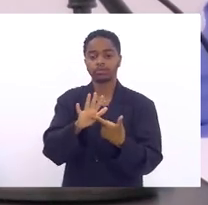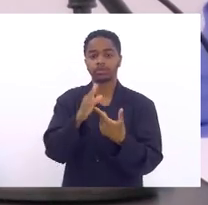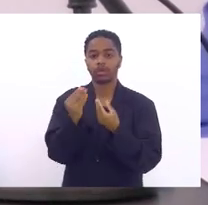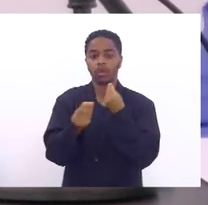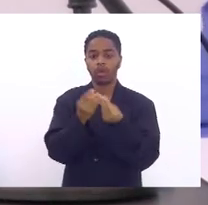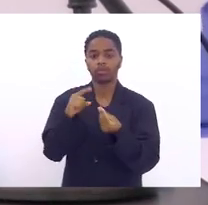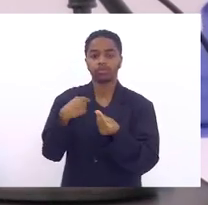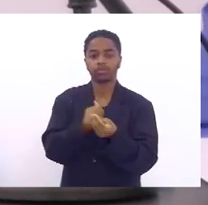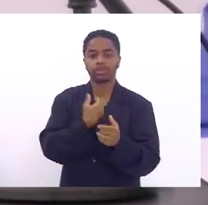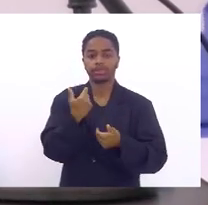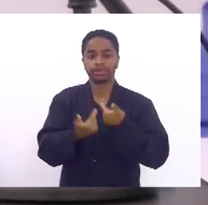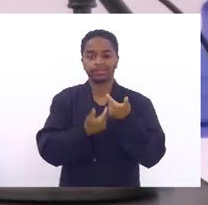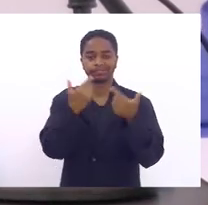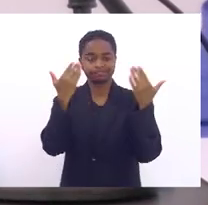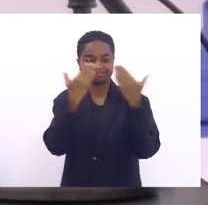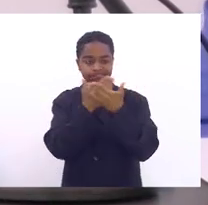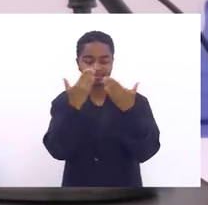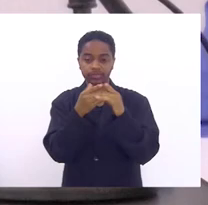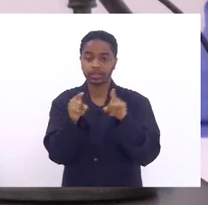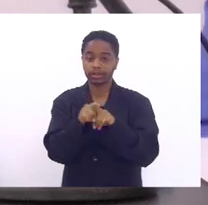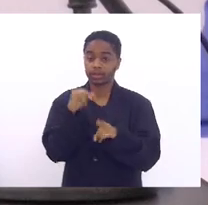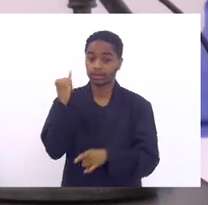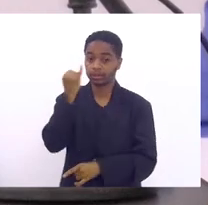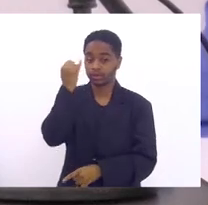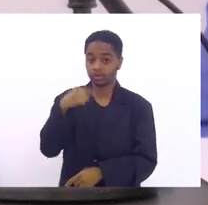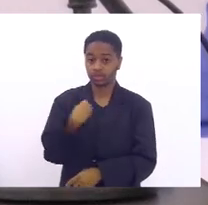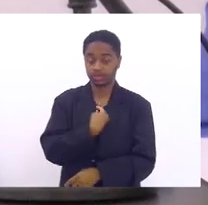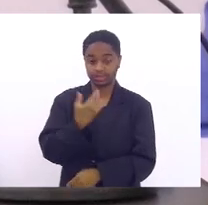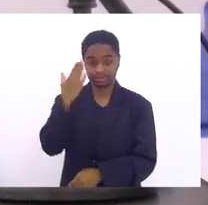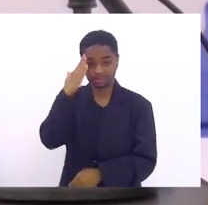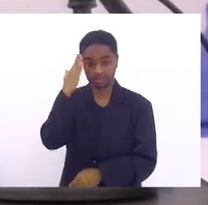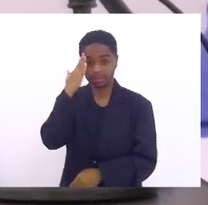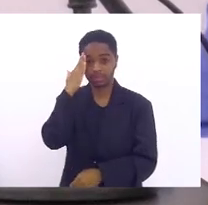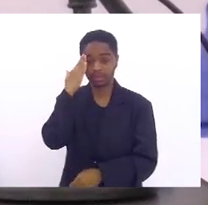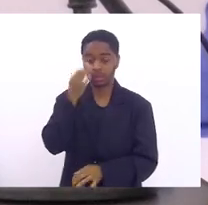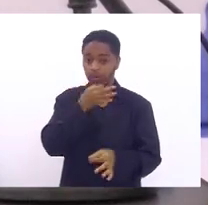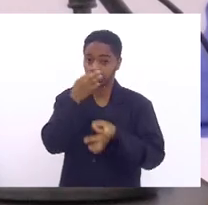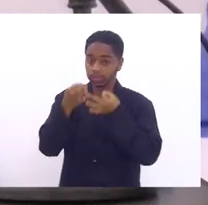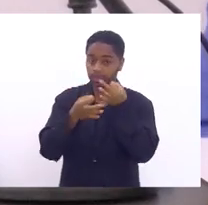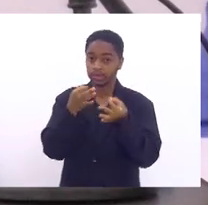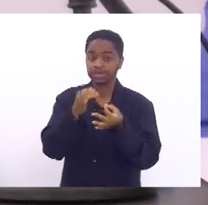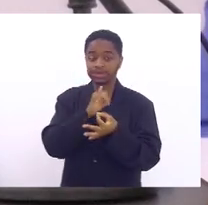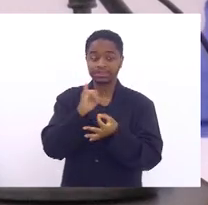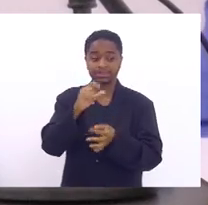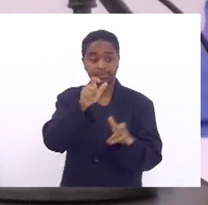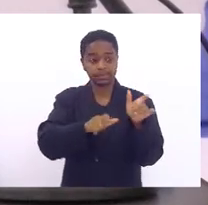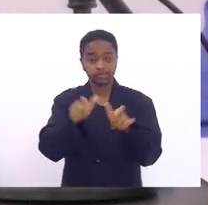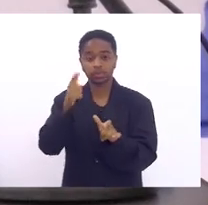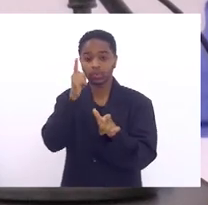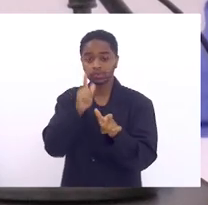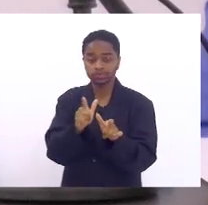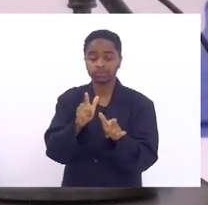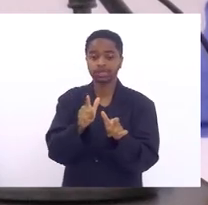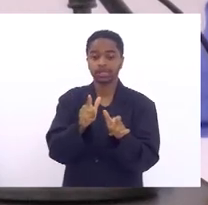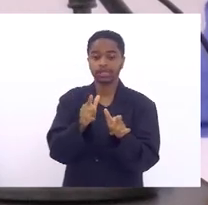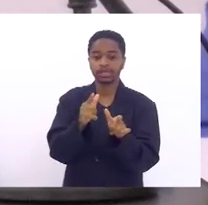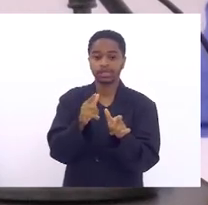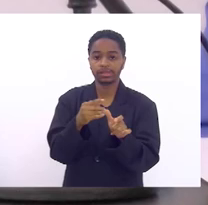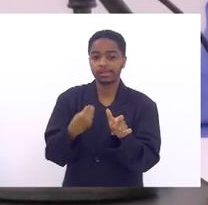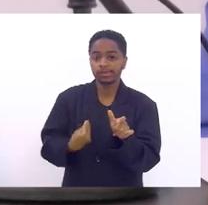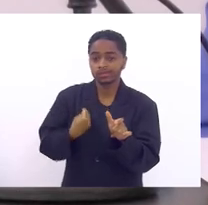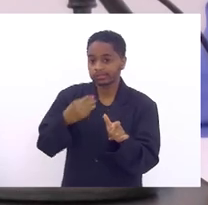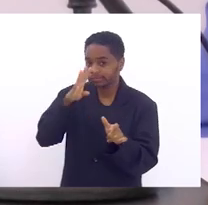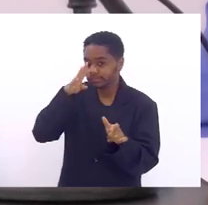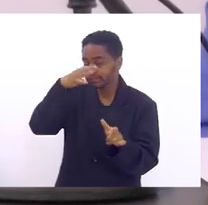invisibilizado é sempre importante a gente ouvir eh quem consegue sair dessa situação pra gente também ter fôlego para seguir